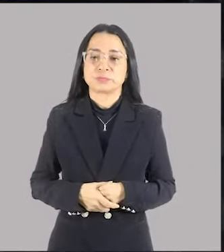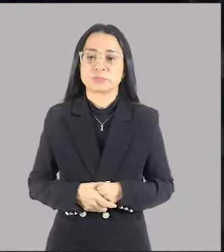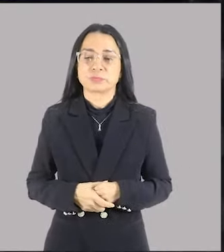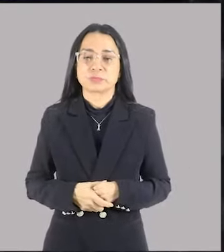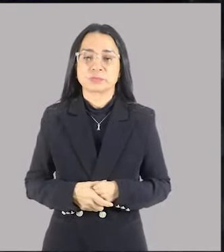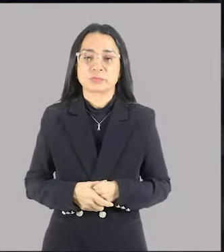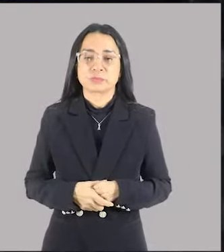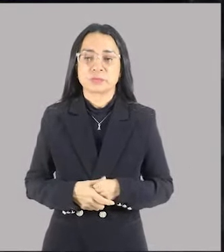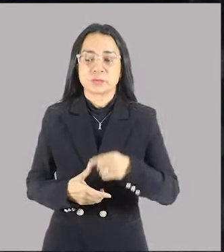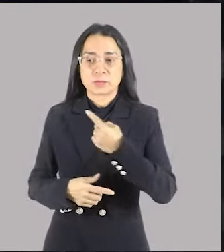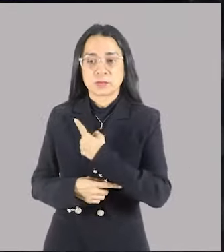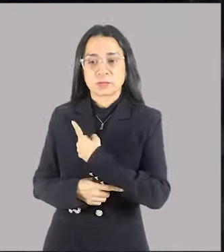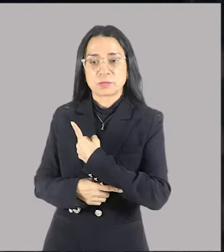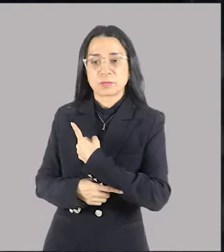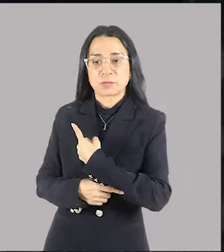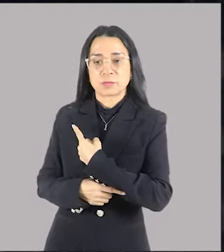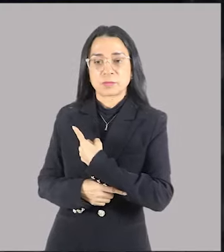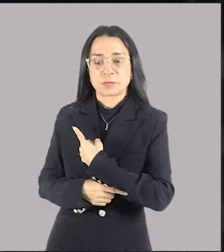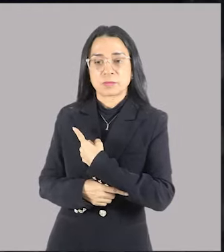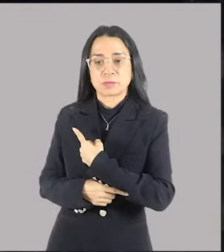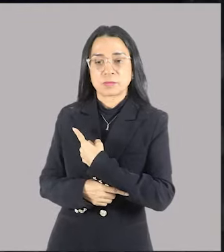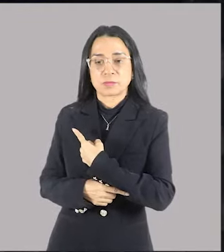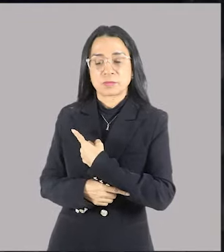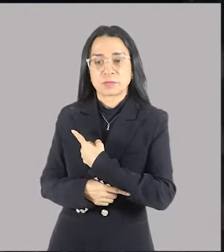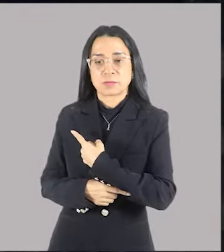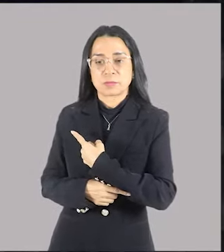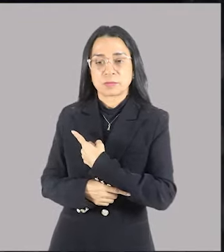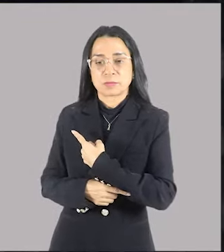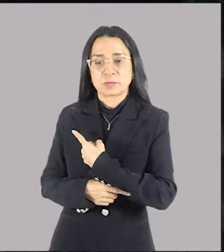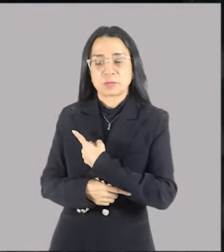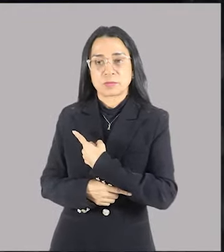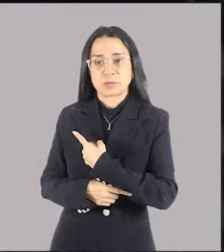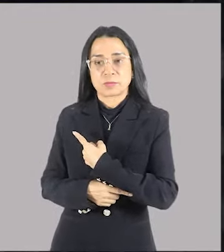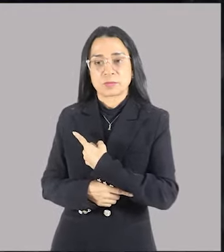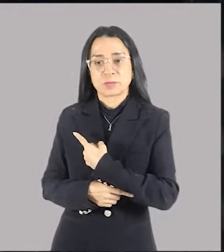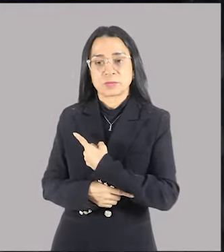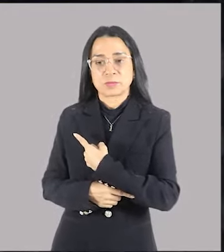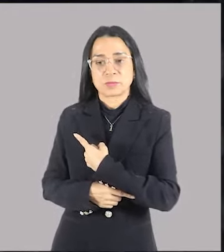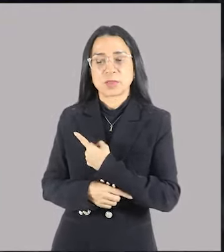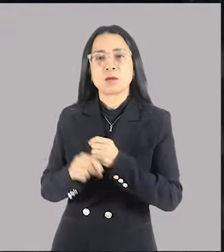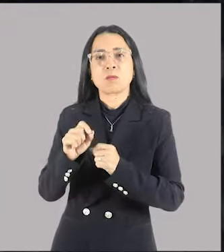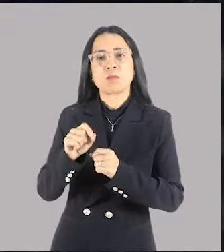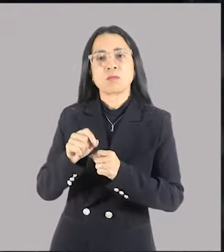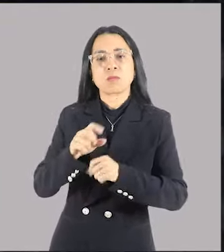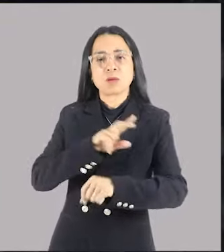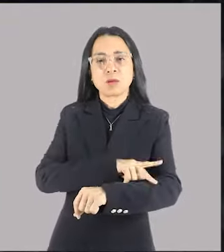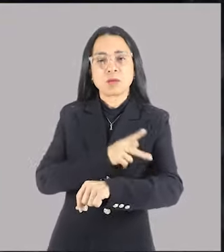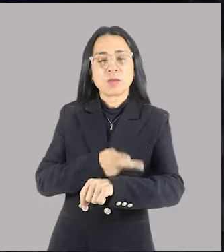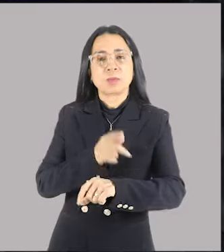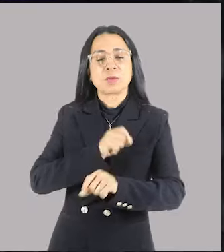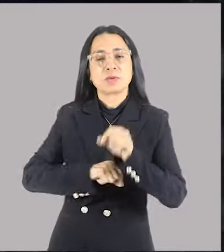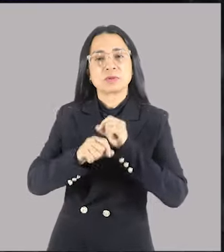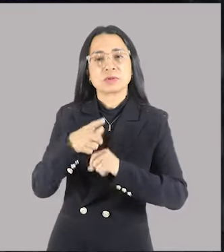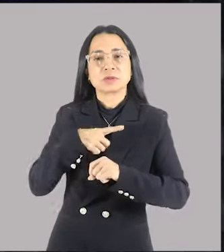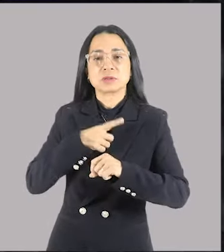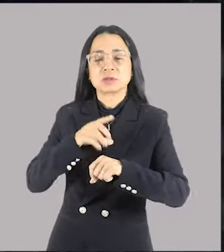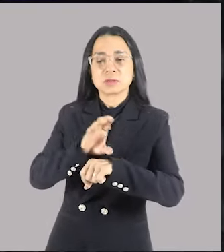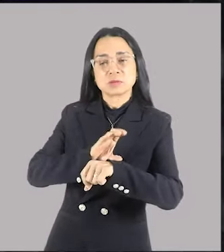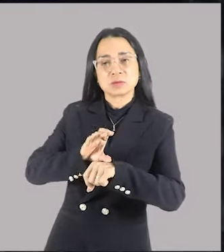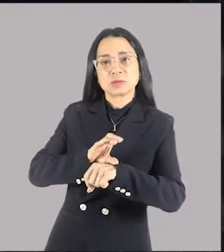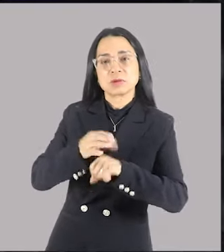significa que o servidor só poderá perder o cargo nas hipóteses previstas na Constituição essas hipóteses previstas na Constituição